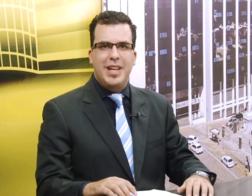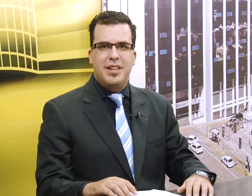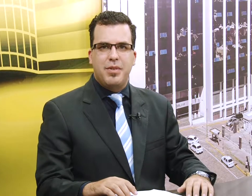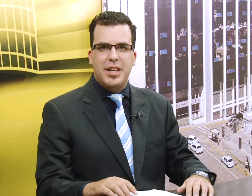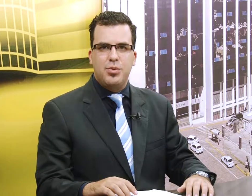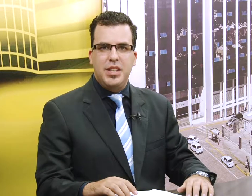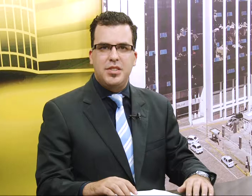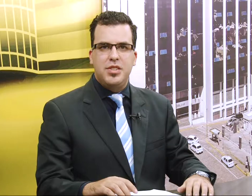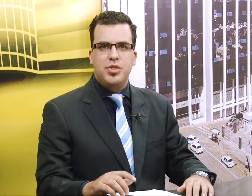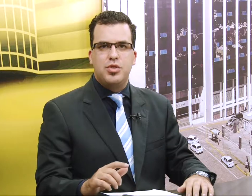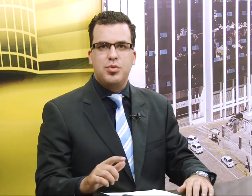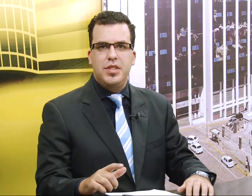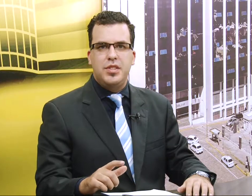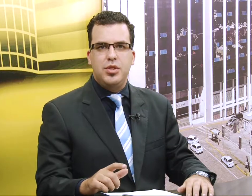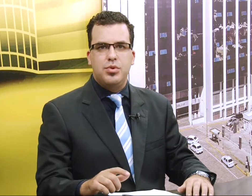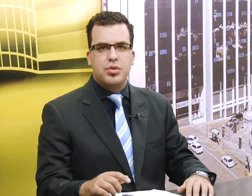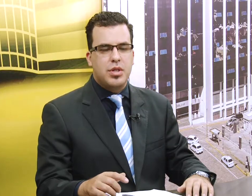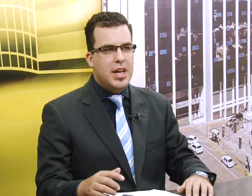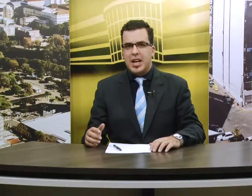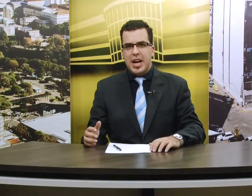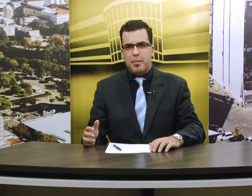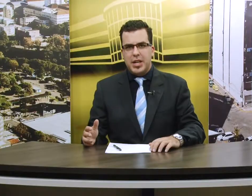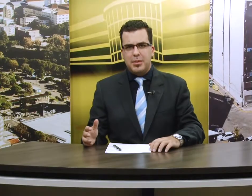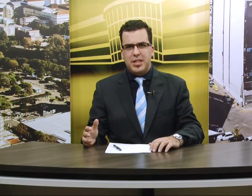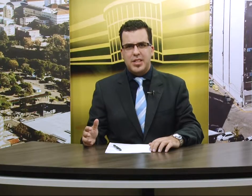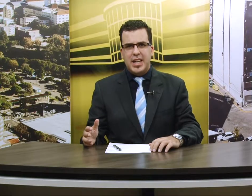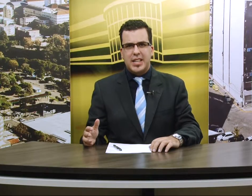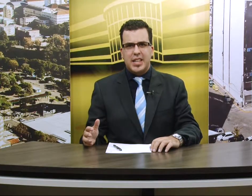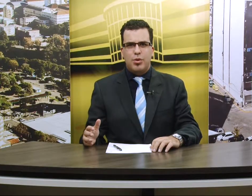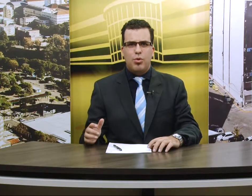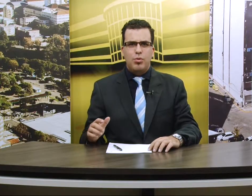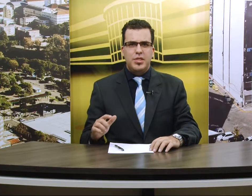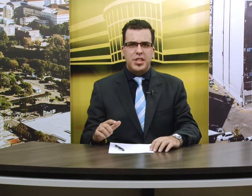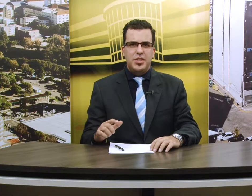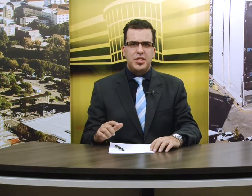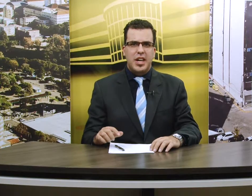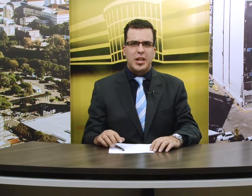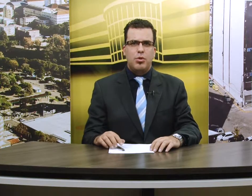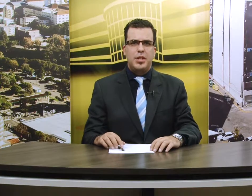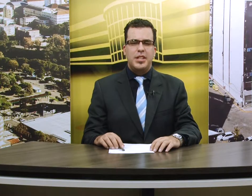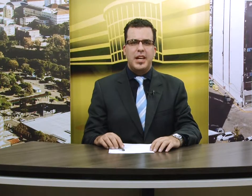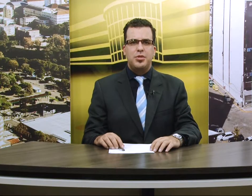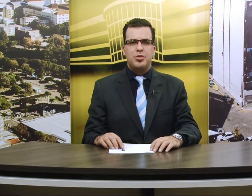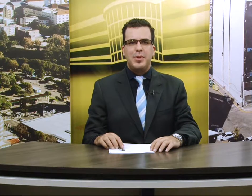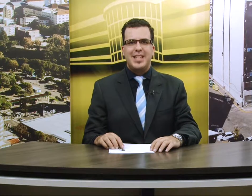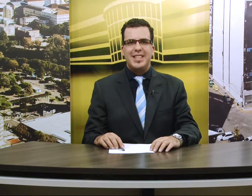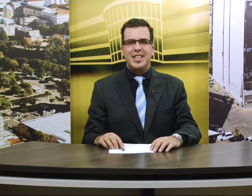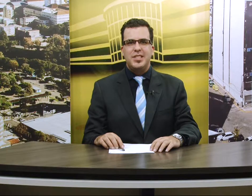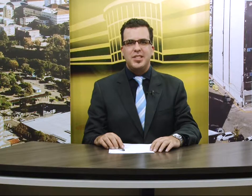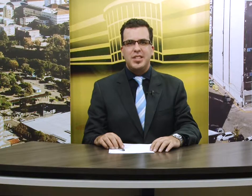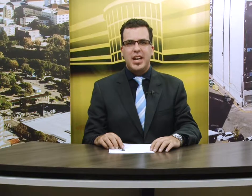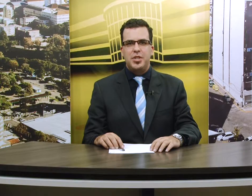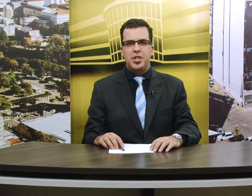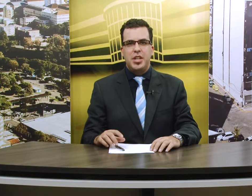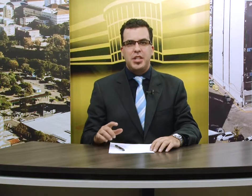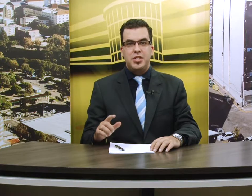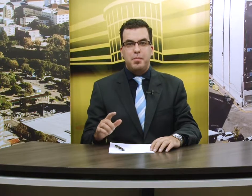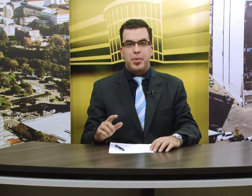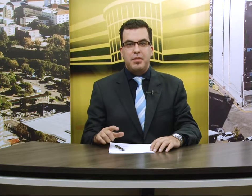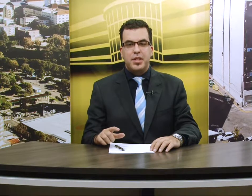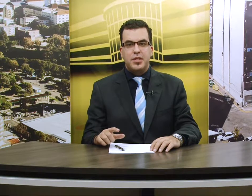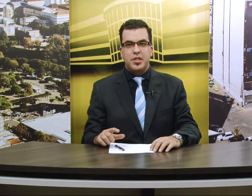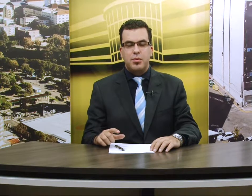para o elevado índice de suicídios. A parlamentar quer conscientizar a comunidade sobre a necessidade